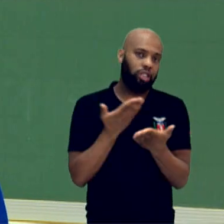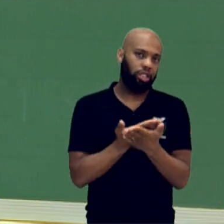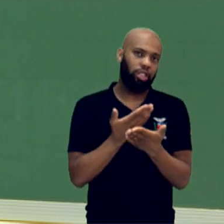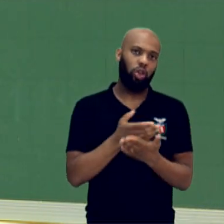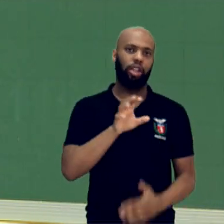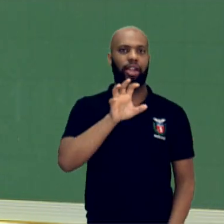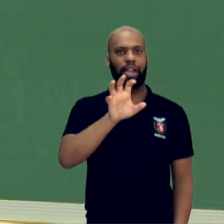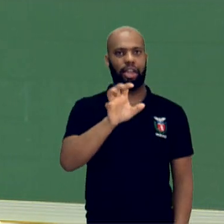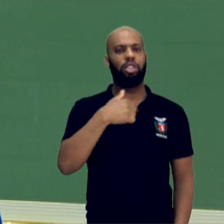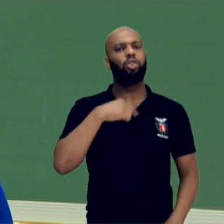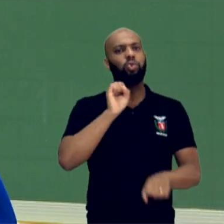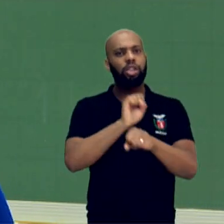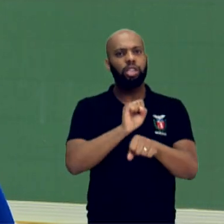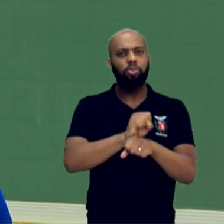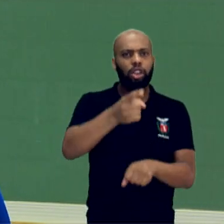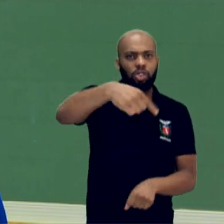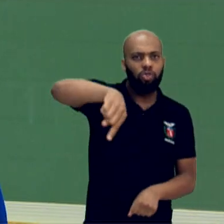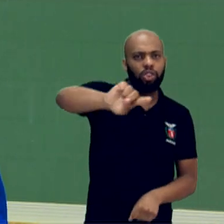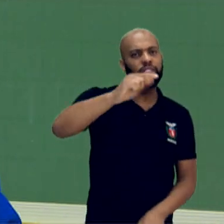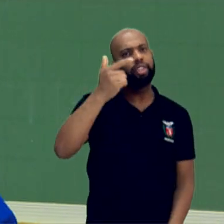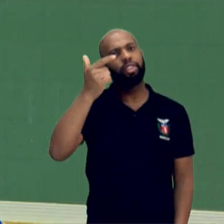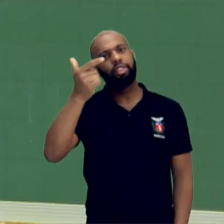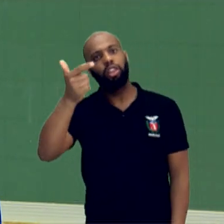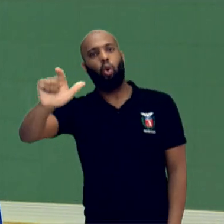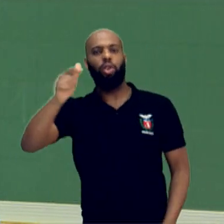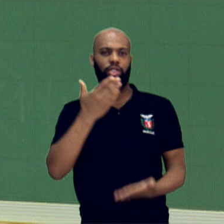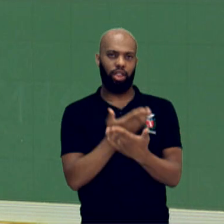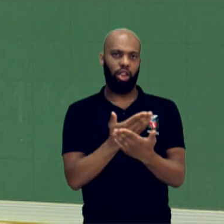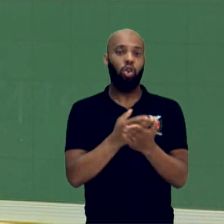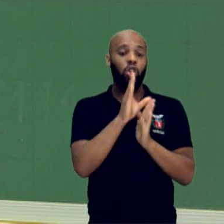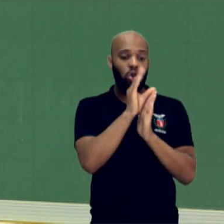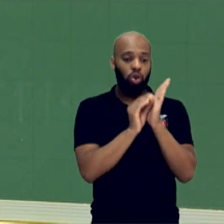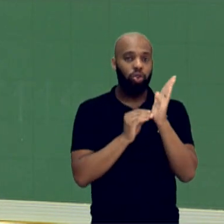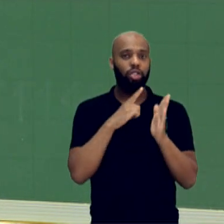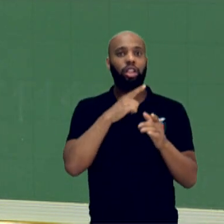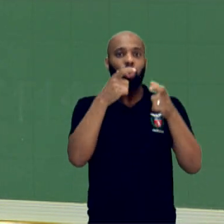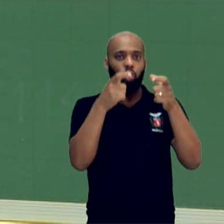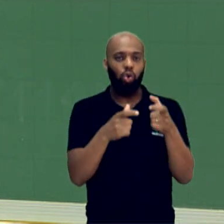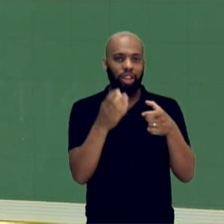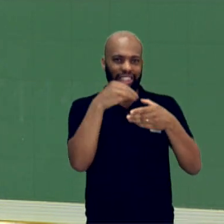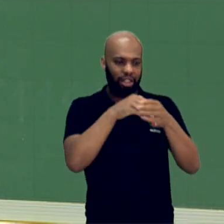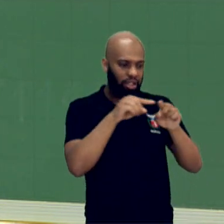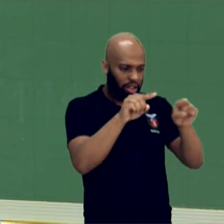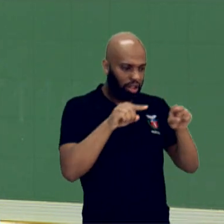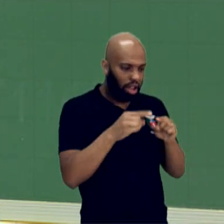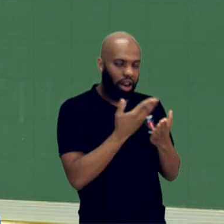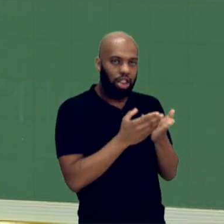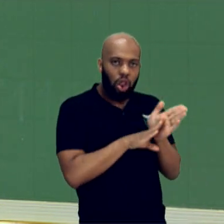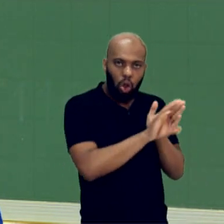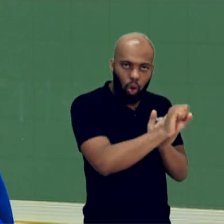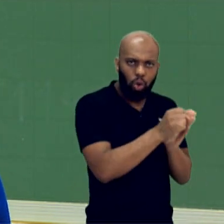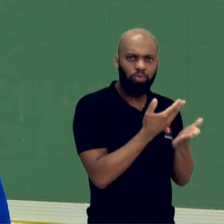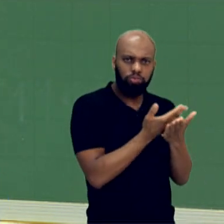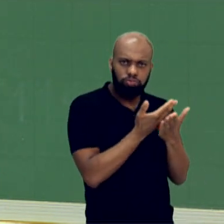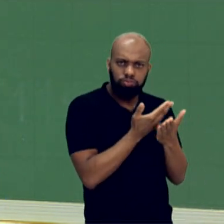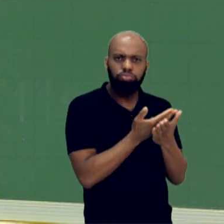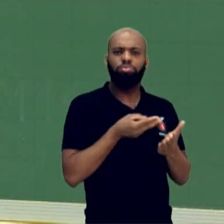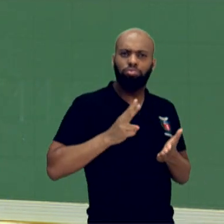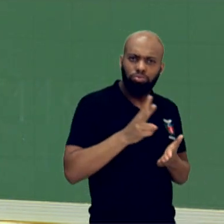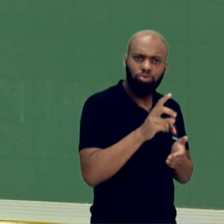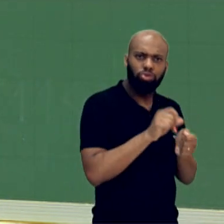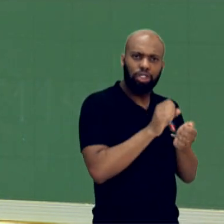isso. Eu aguardo vocês na próxima aula. Lembrando que esse conteúdo tem no Google Classroom. E estudem,